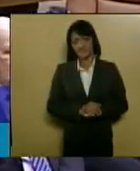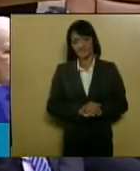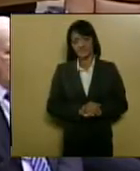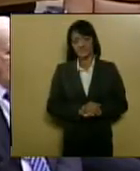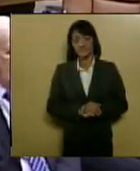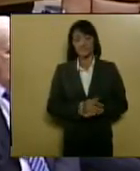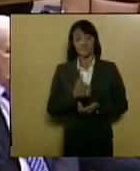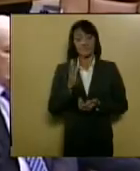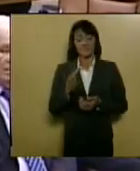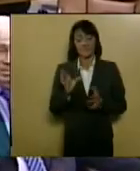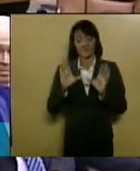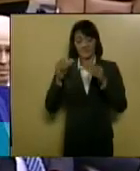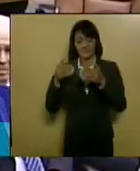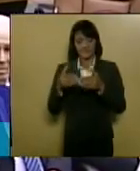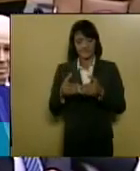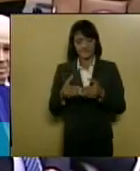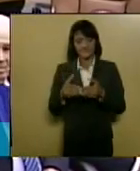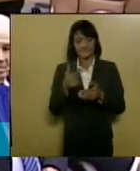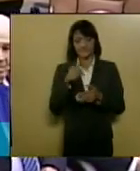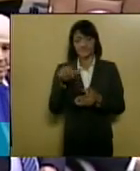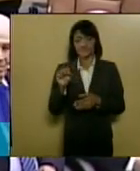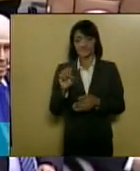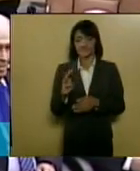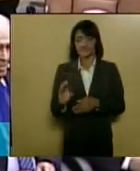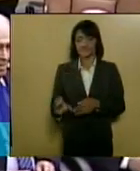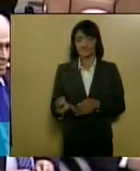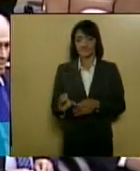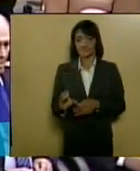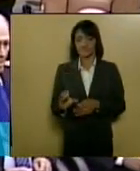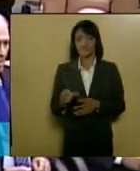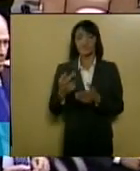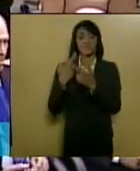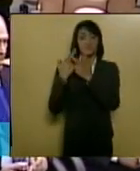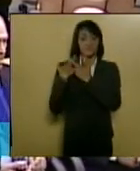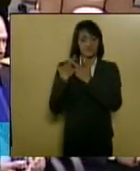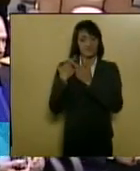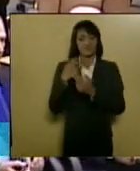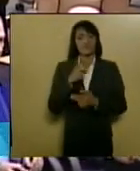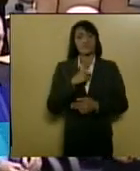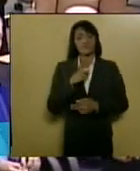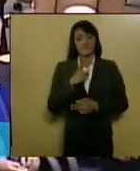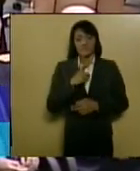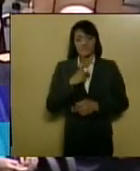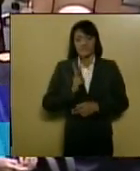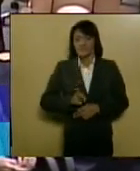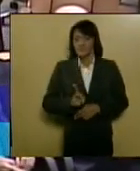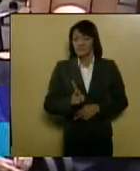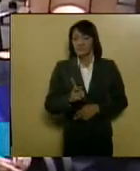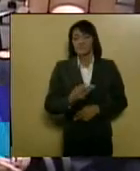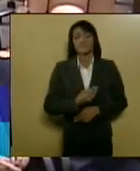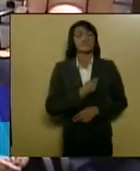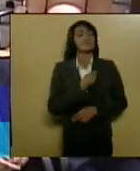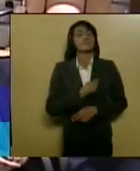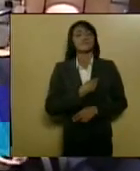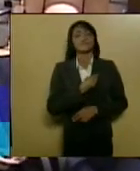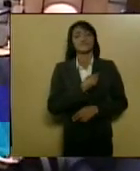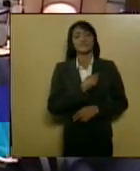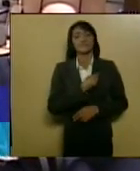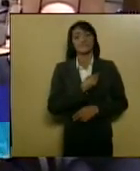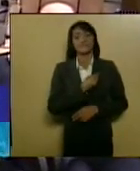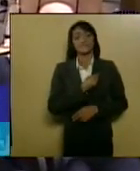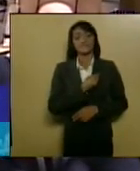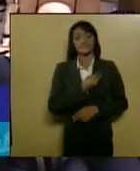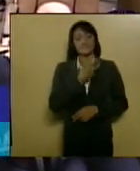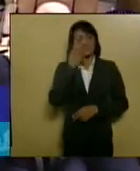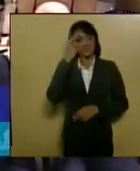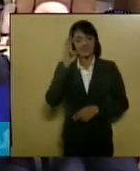Os integrantes do Batalhão Campo Grande têm a responsabilidade consciente de manter viva as tradições,